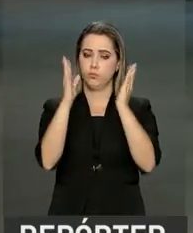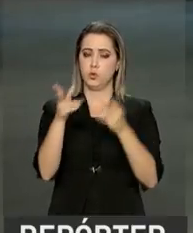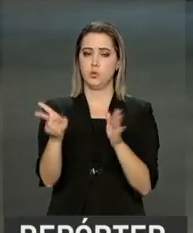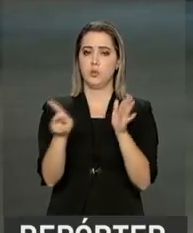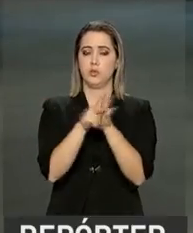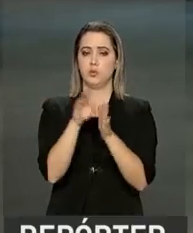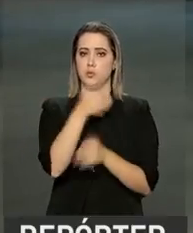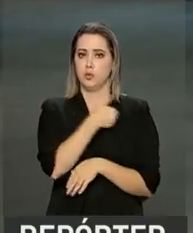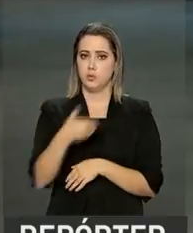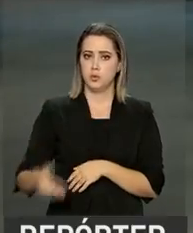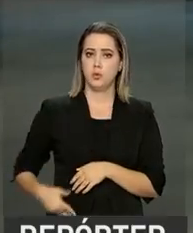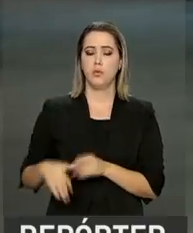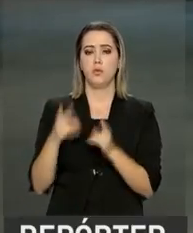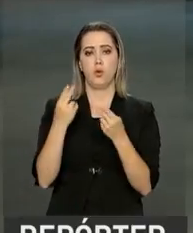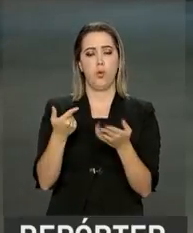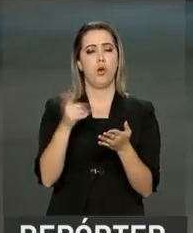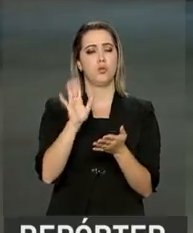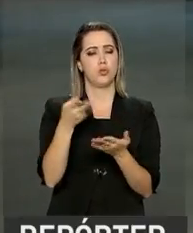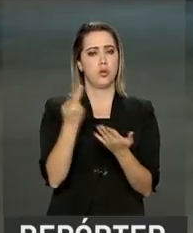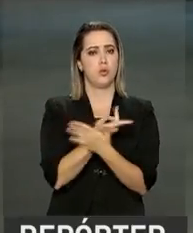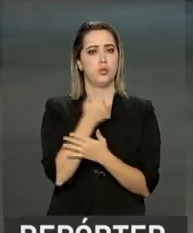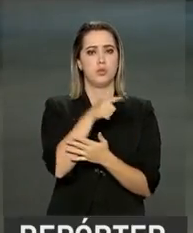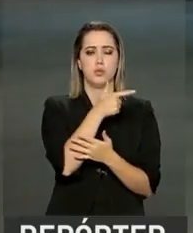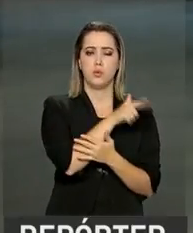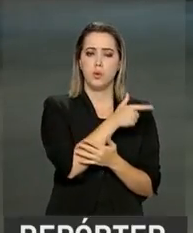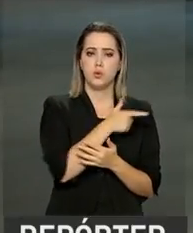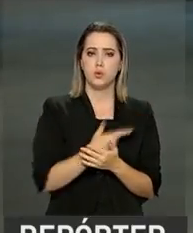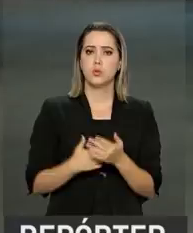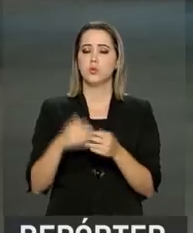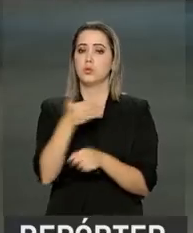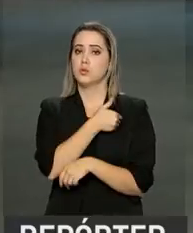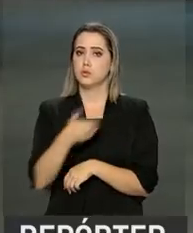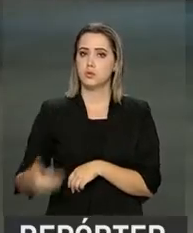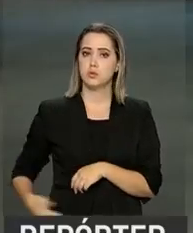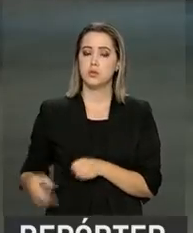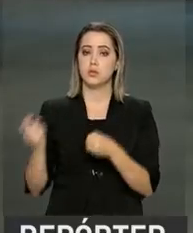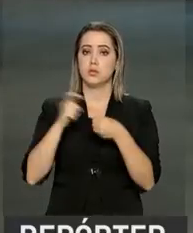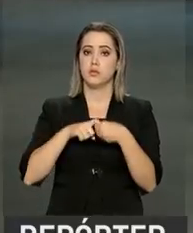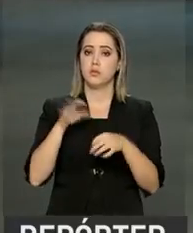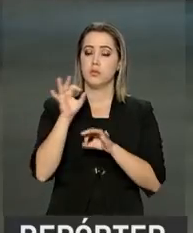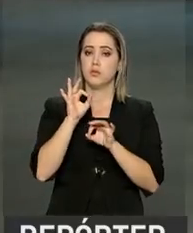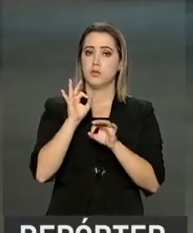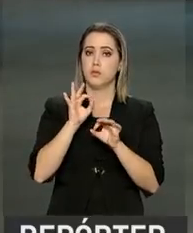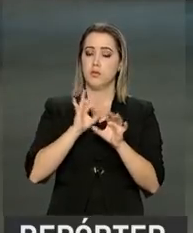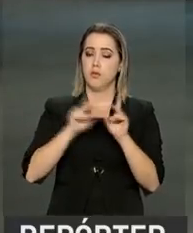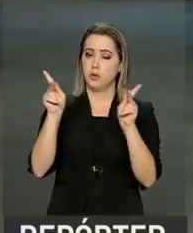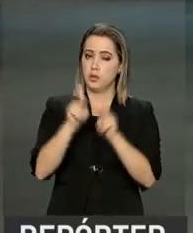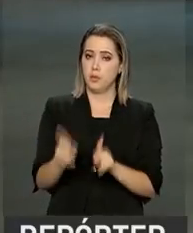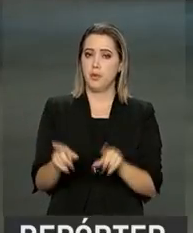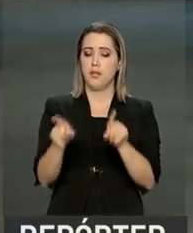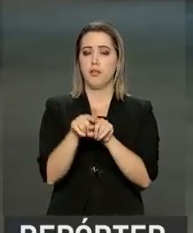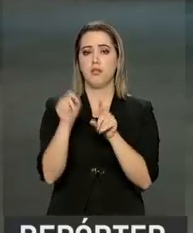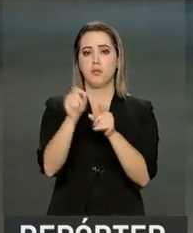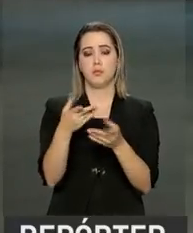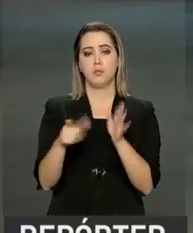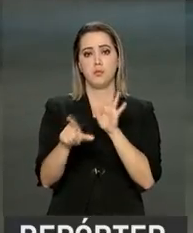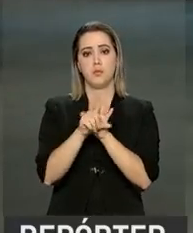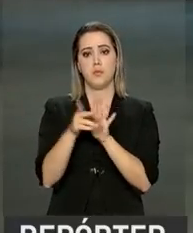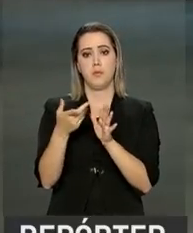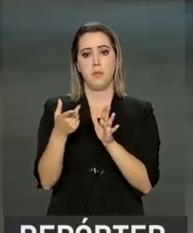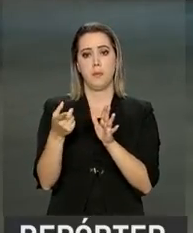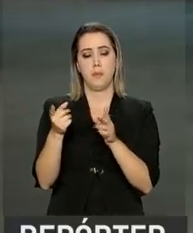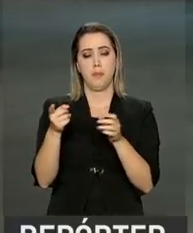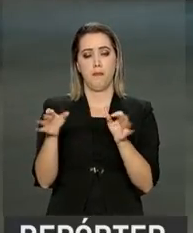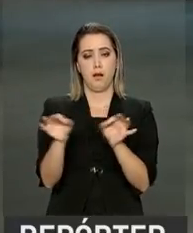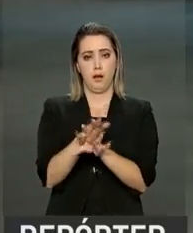foi feito anteriormente em vários estados brasileiros restabelecendo se a ordem o documento será revogado